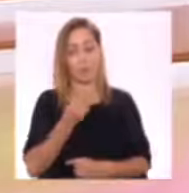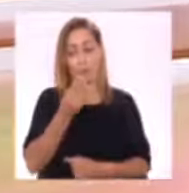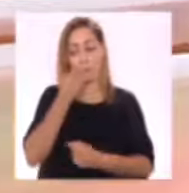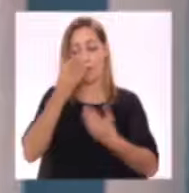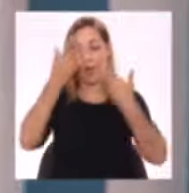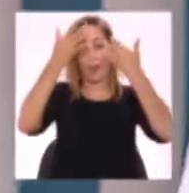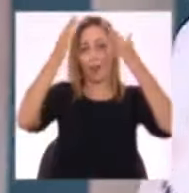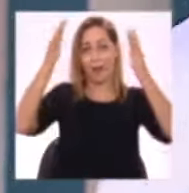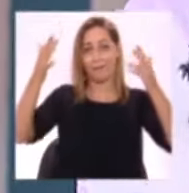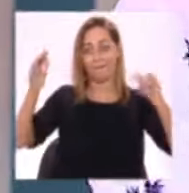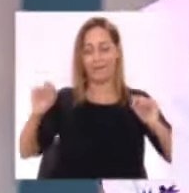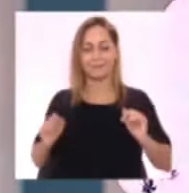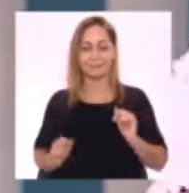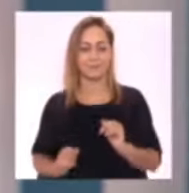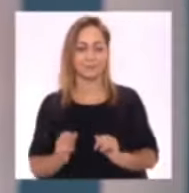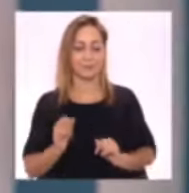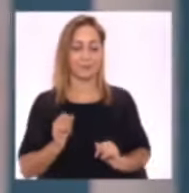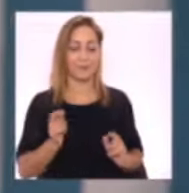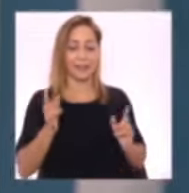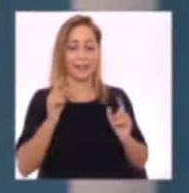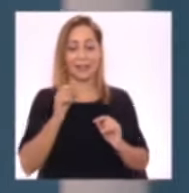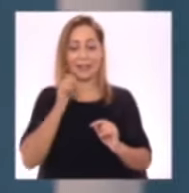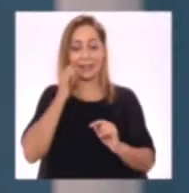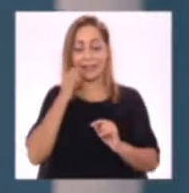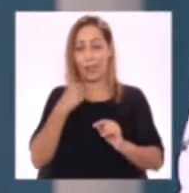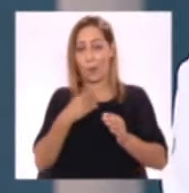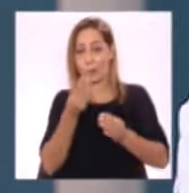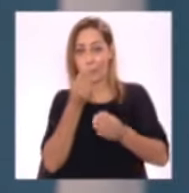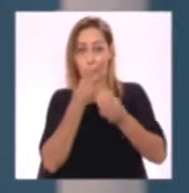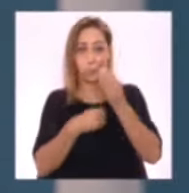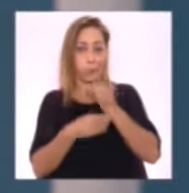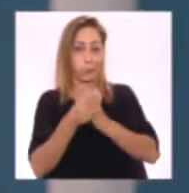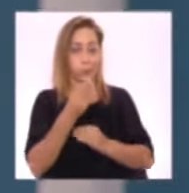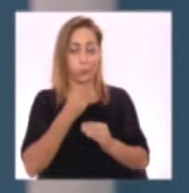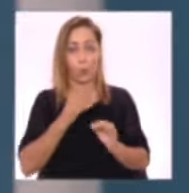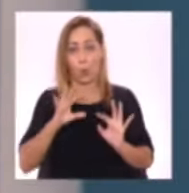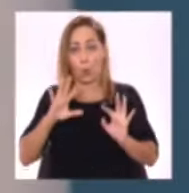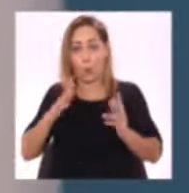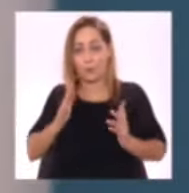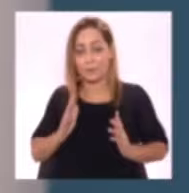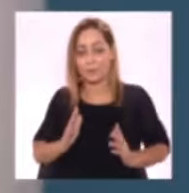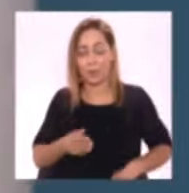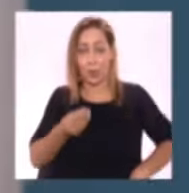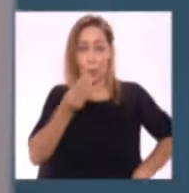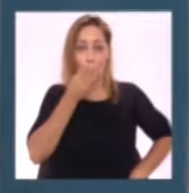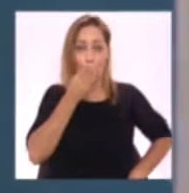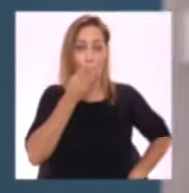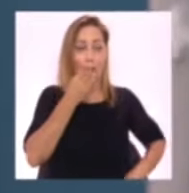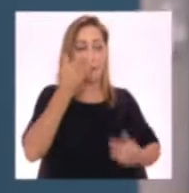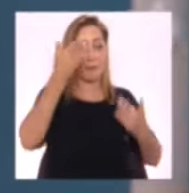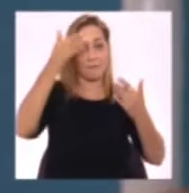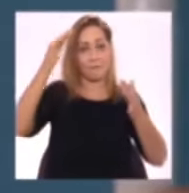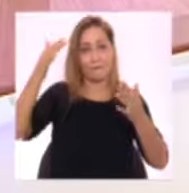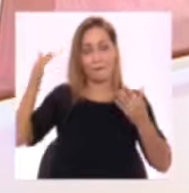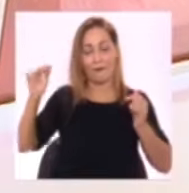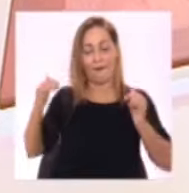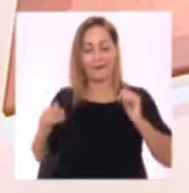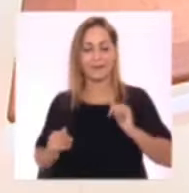fora. E quem não petisca sempre que precisa, vai comer lá